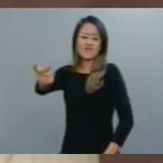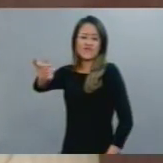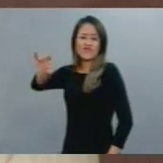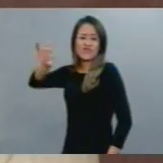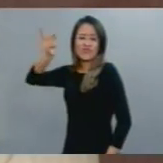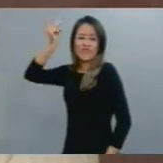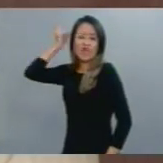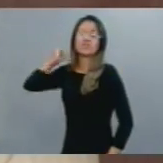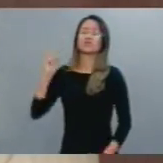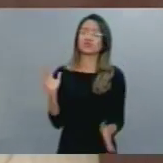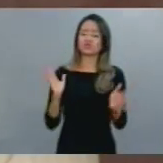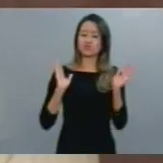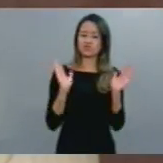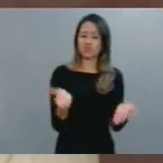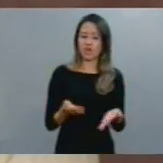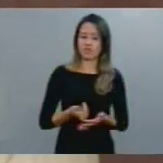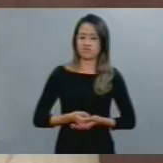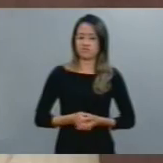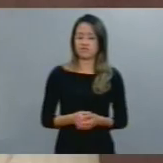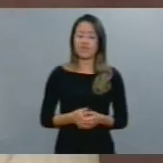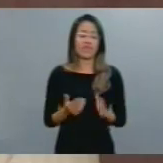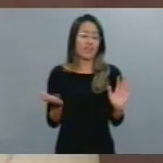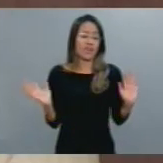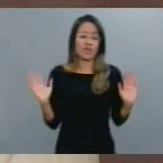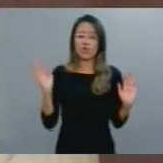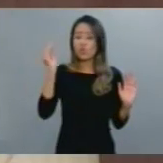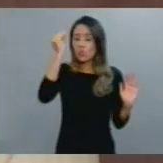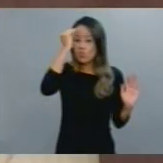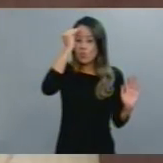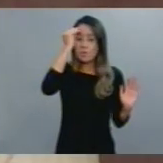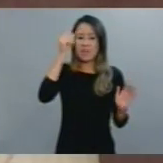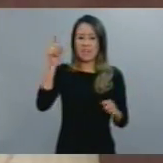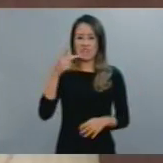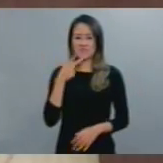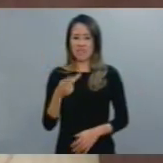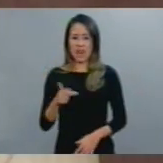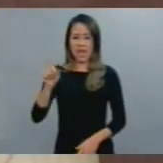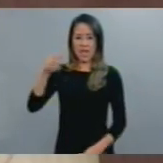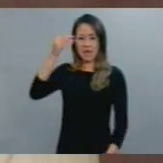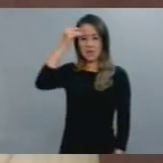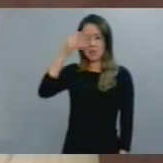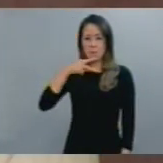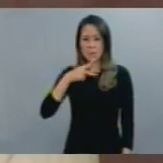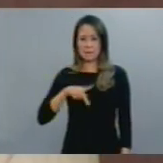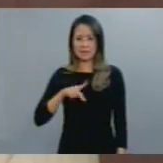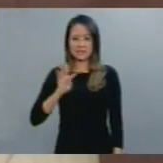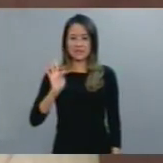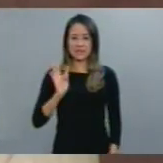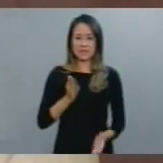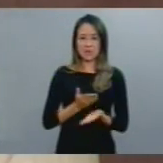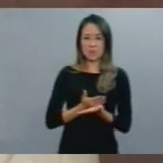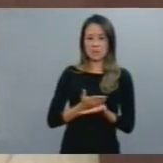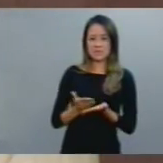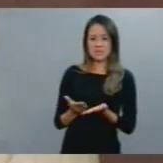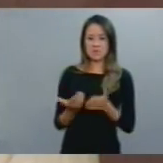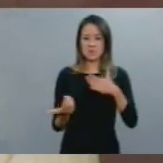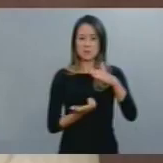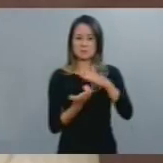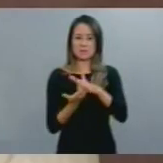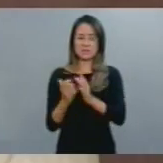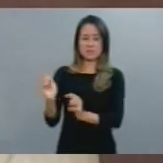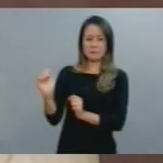à corrupção é por pura hipocrisia e cinismo. E a sociedade brasileira não pode